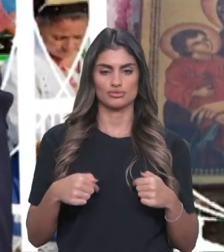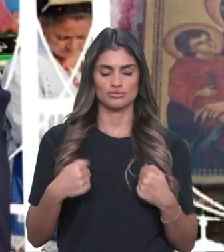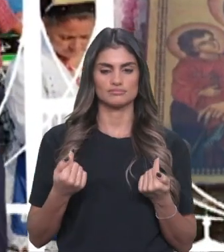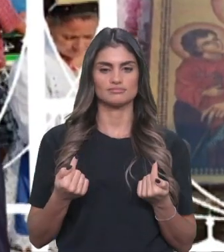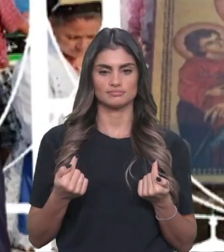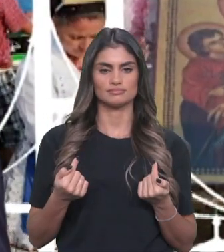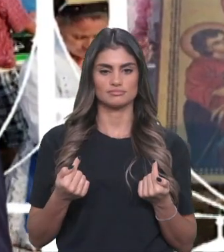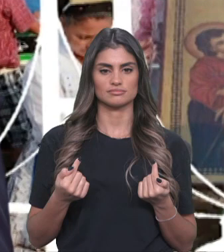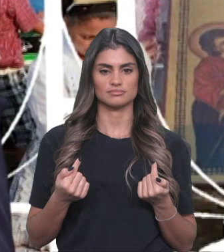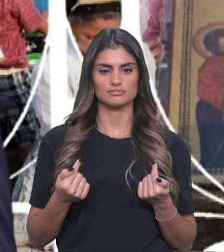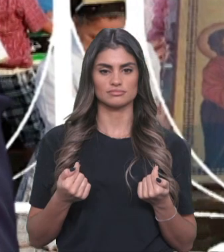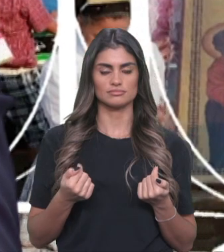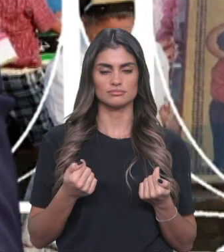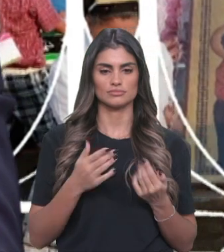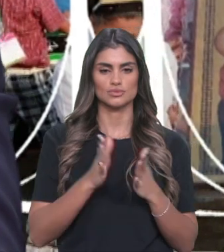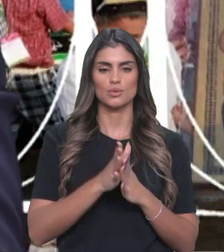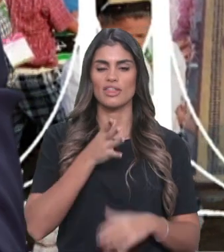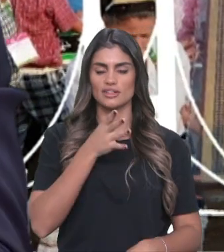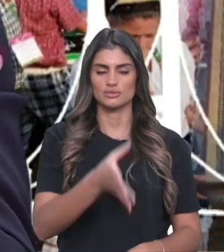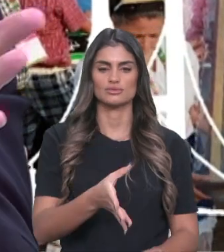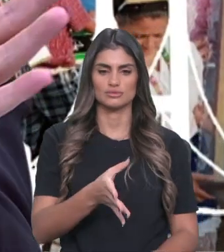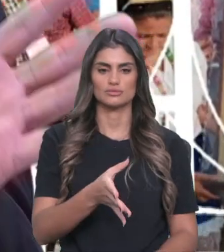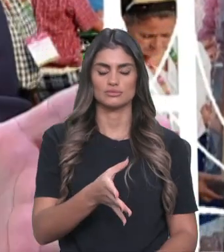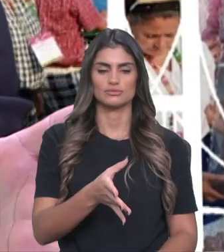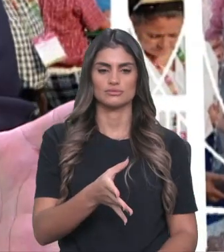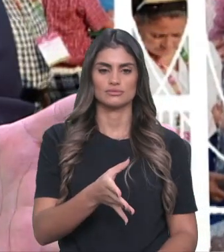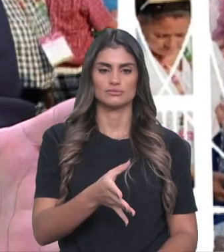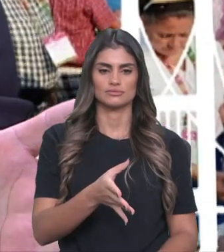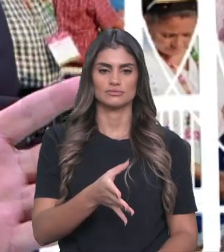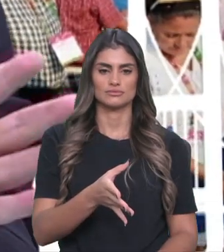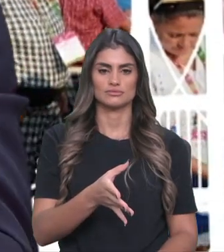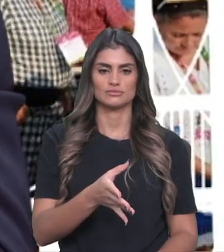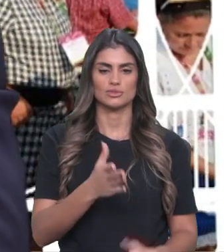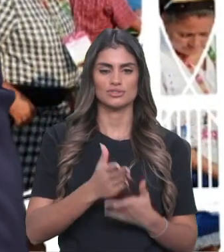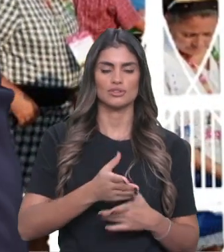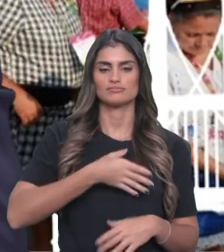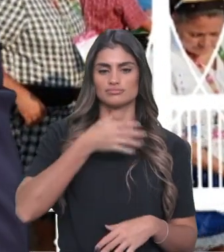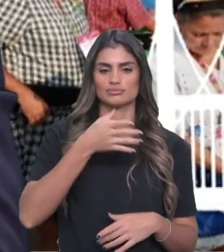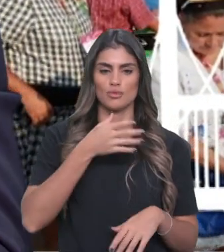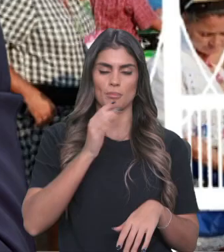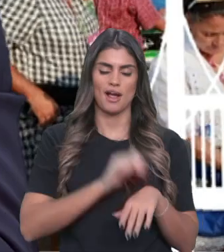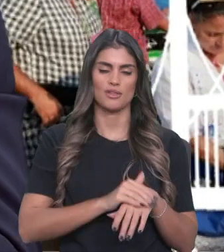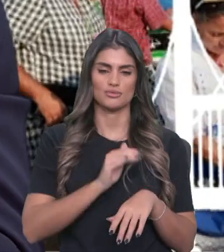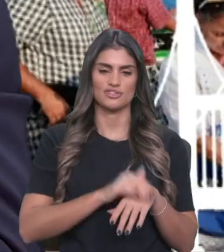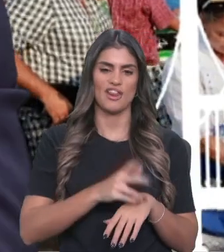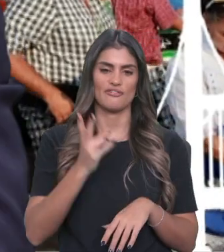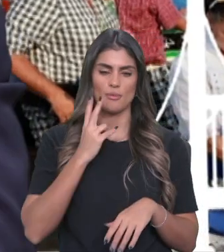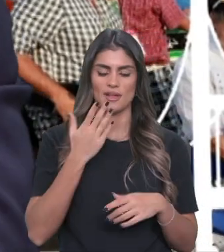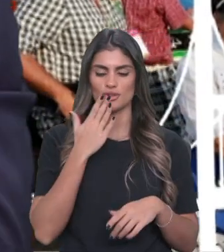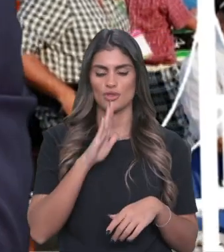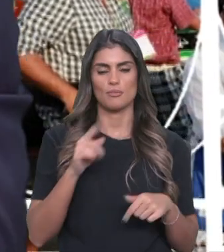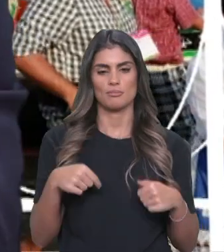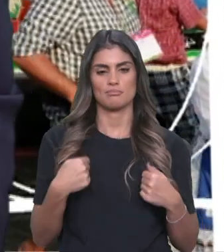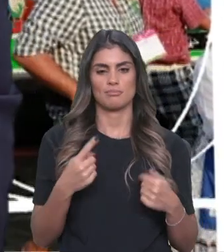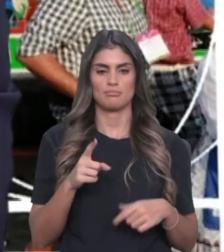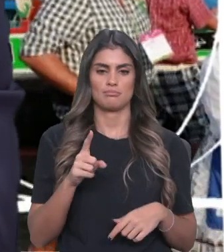Eucaristia, tudo é dito no plural, exceto a confissão dos pecados e a confissão da fé, que é uma atitude